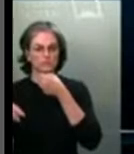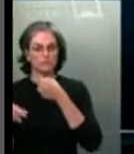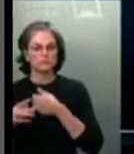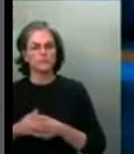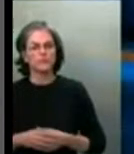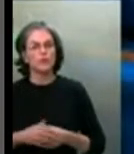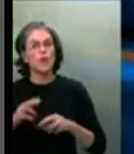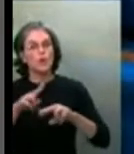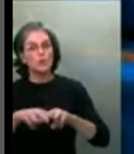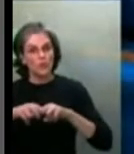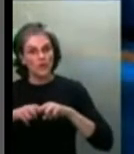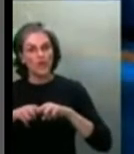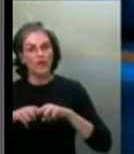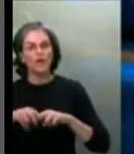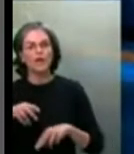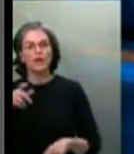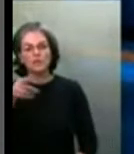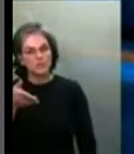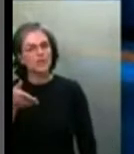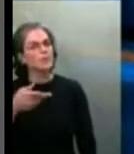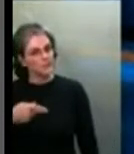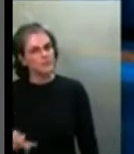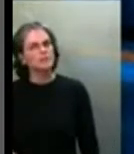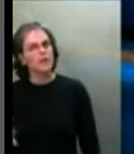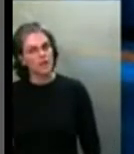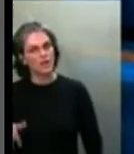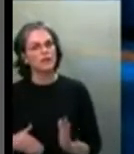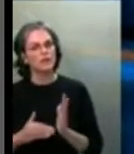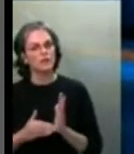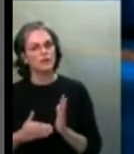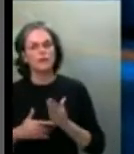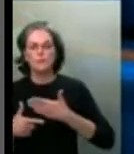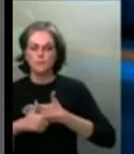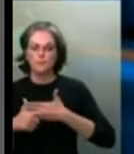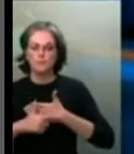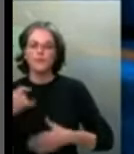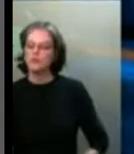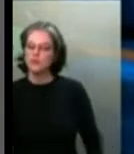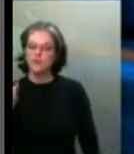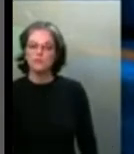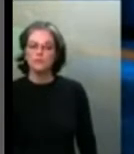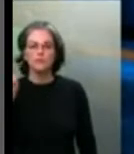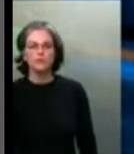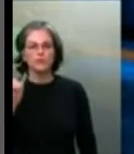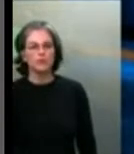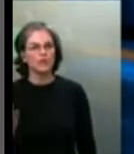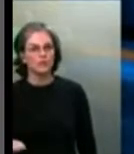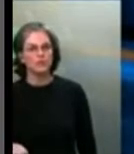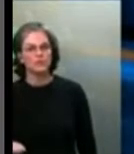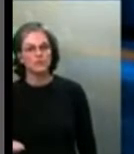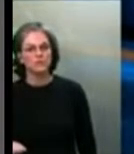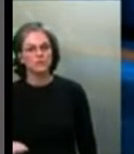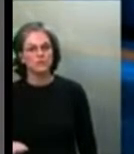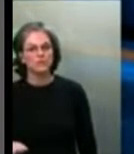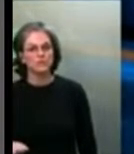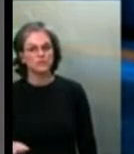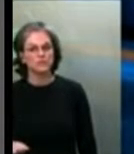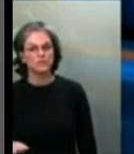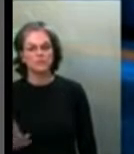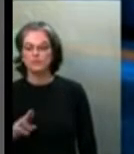em torno da sua presidência desse Senado, que tem um papel fundamental. Não só